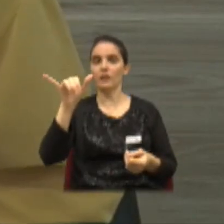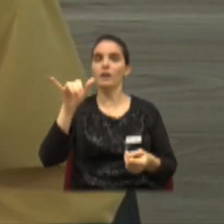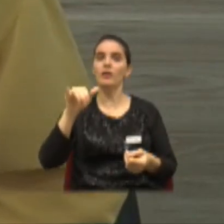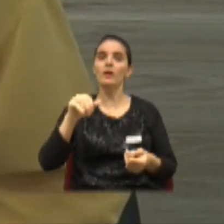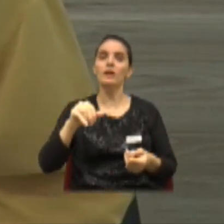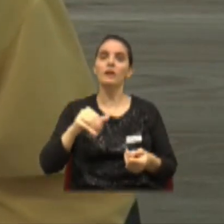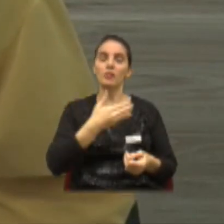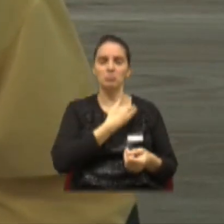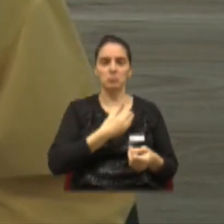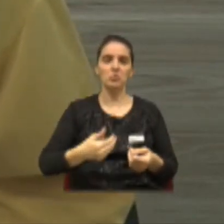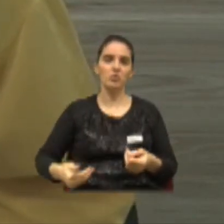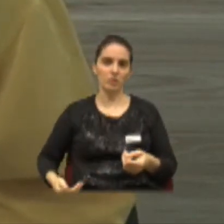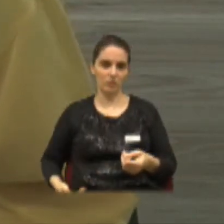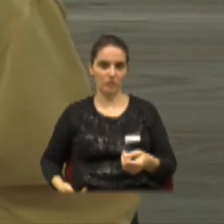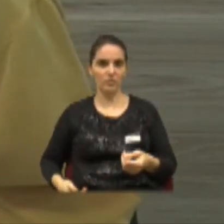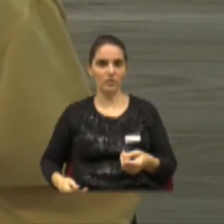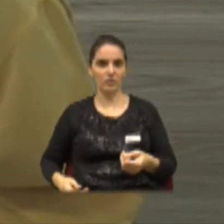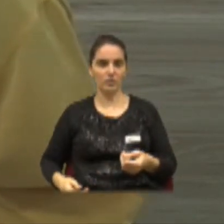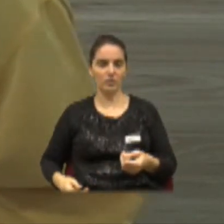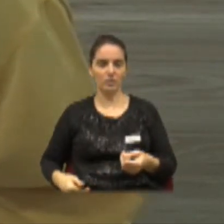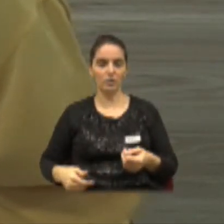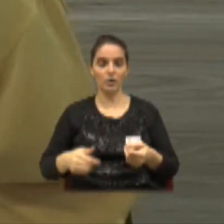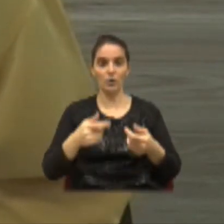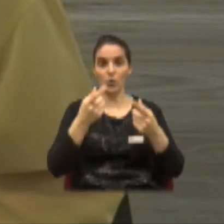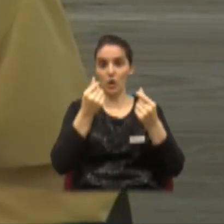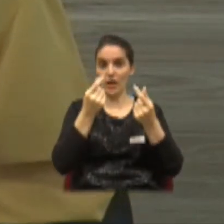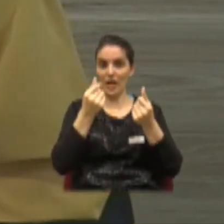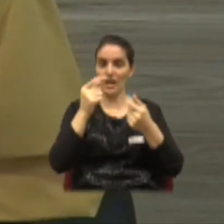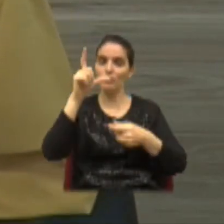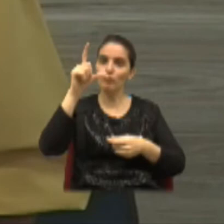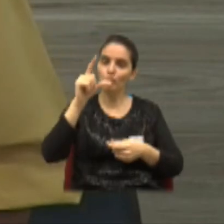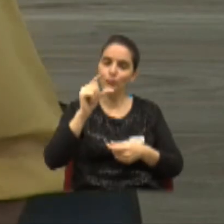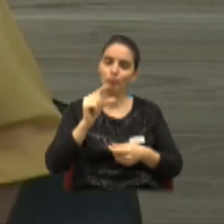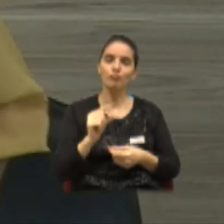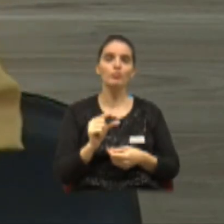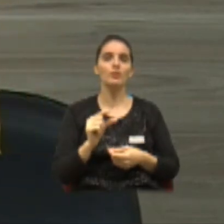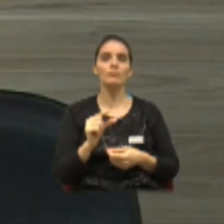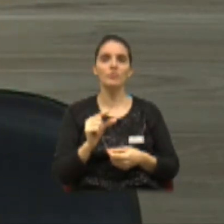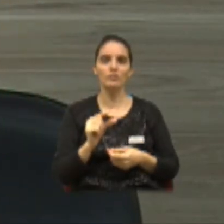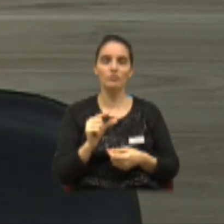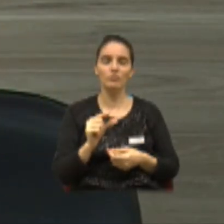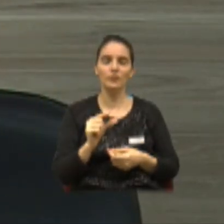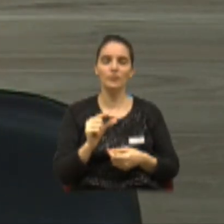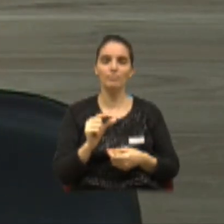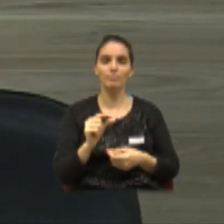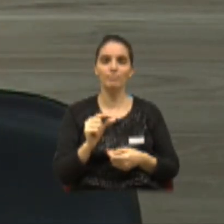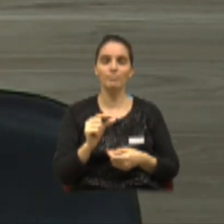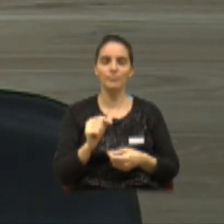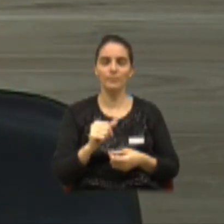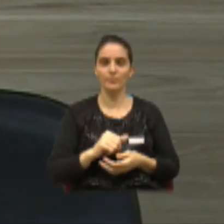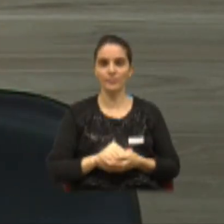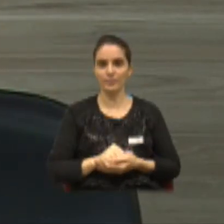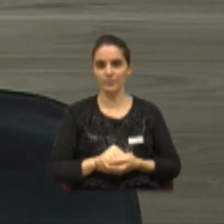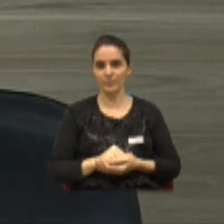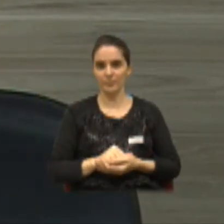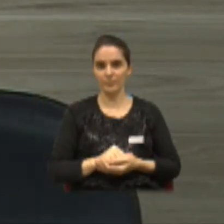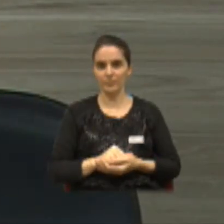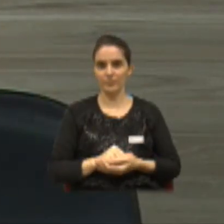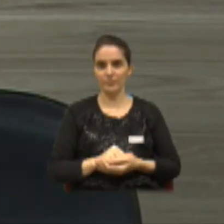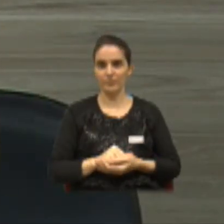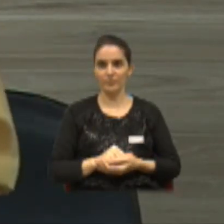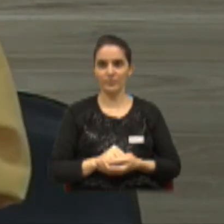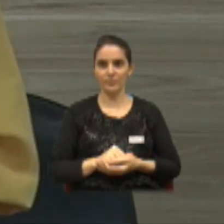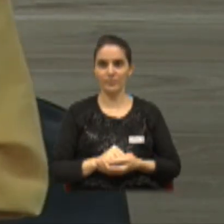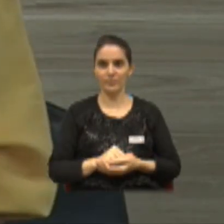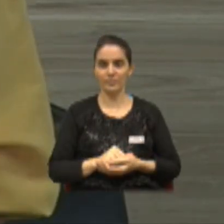público acaba diminuindo muitos gastos na área da saúde. E aqui, como